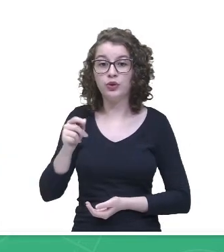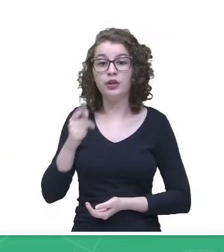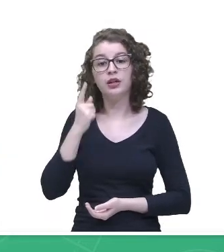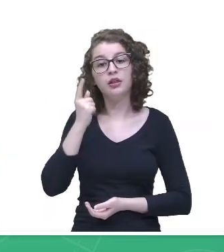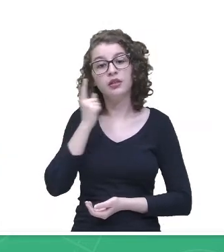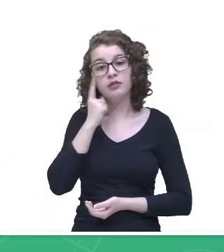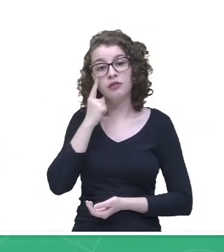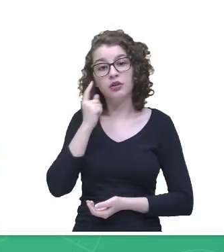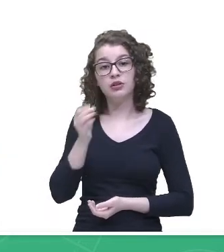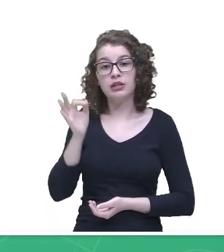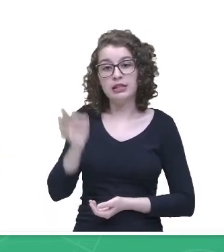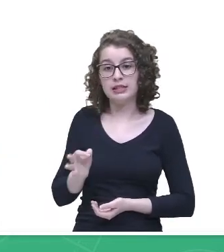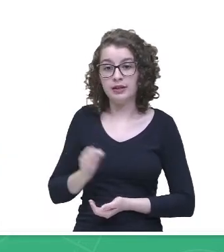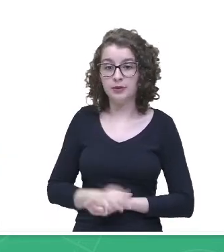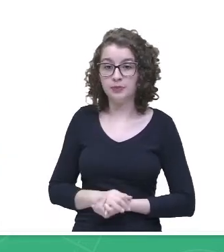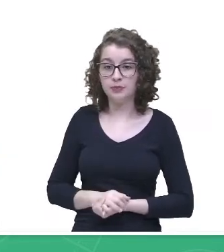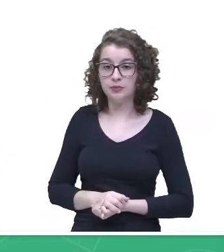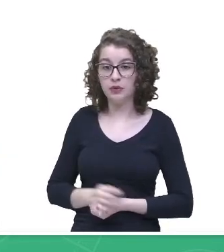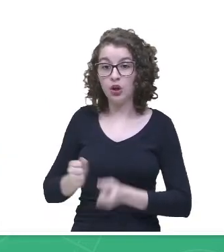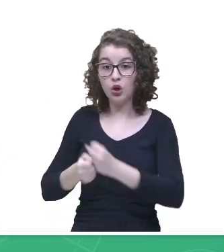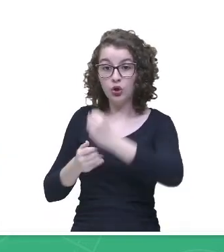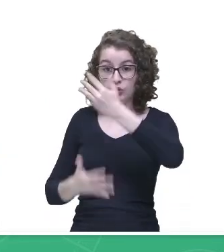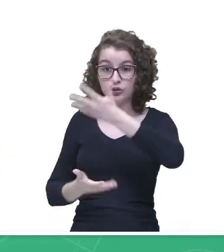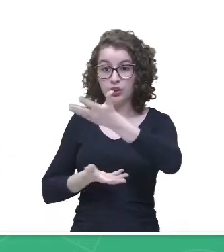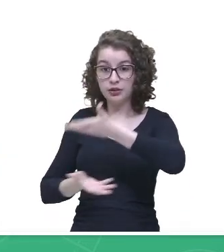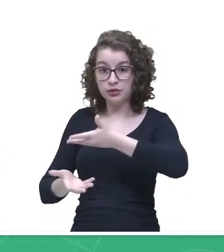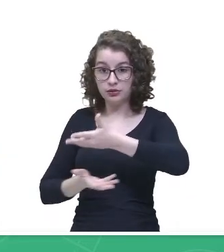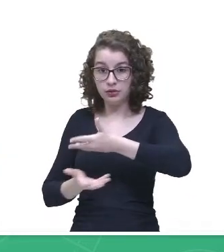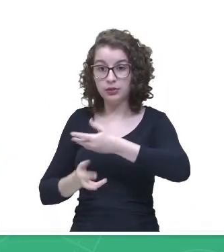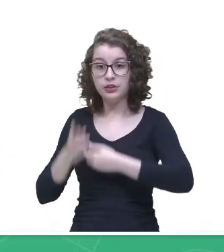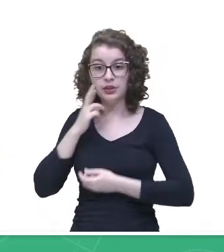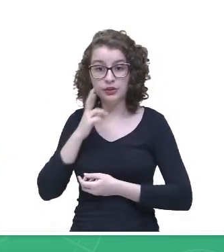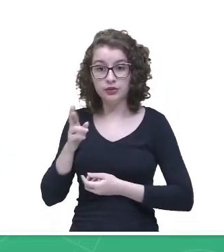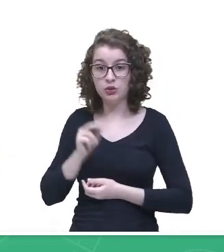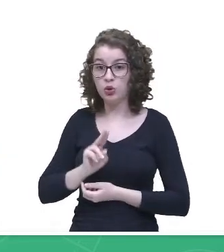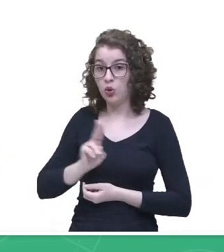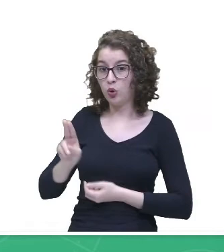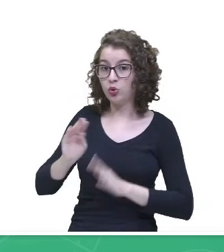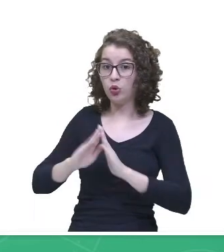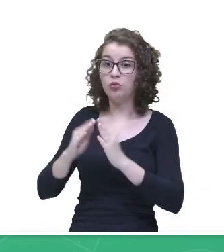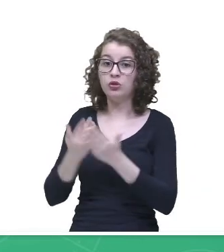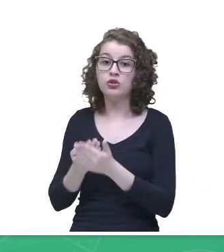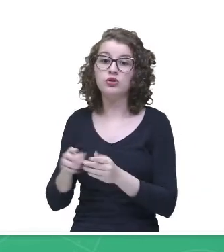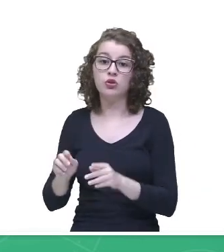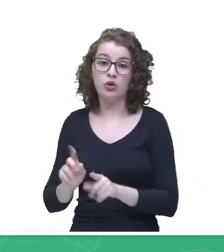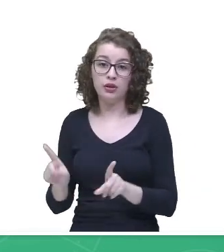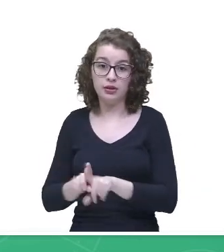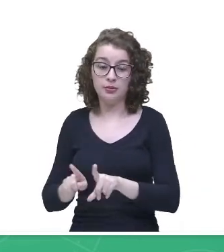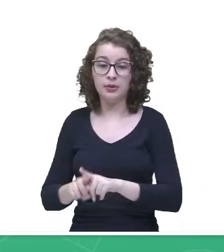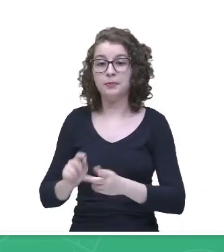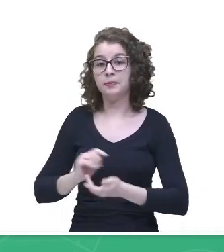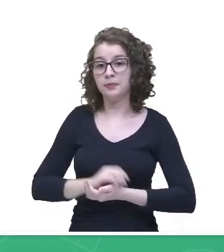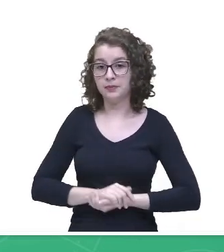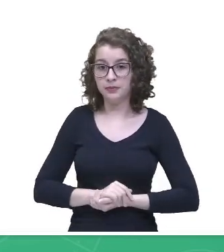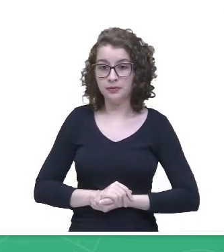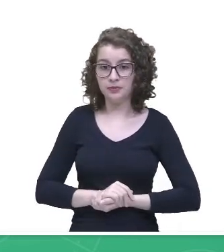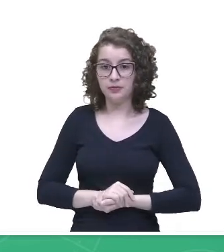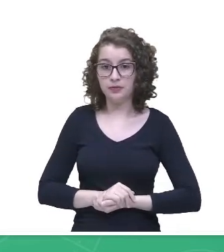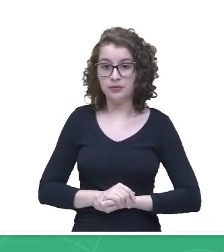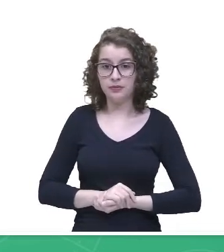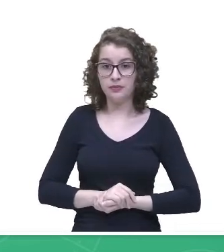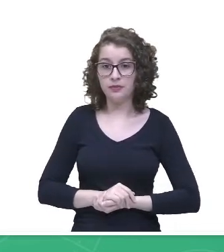correta, tá bom? Coloquem as respostas de vocês no chat, o nome da escola, que já eu retorno com vocês.